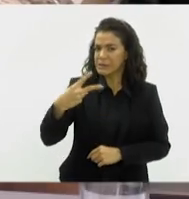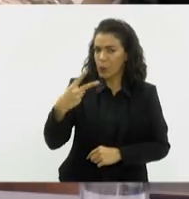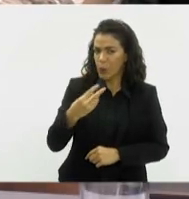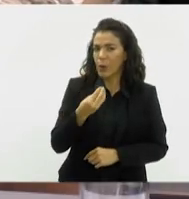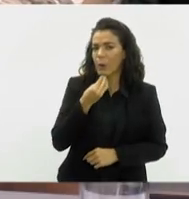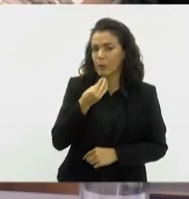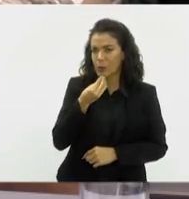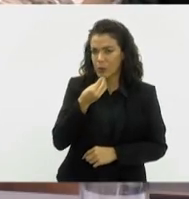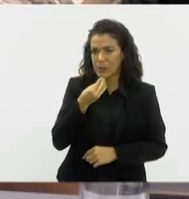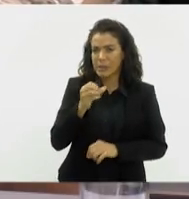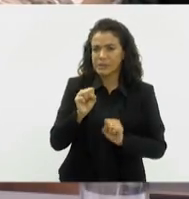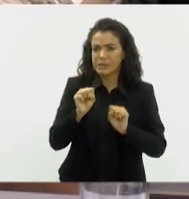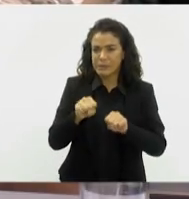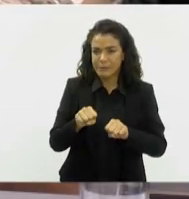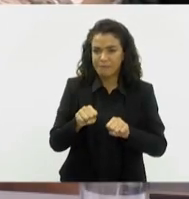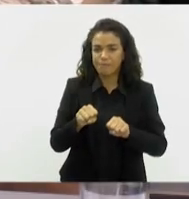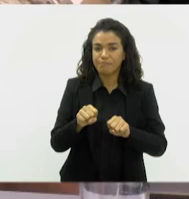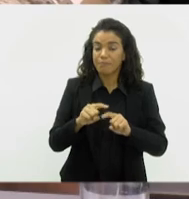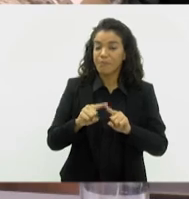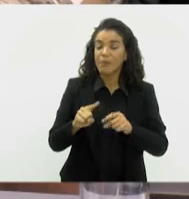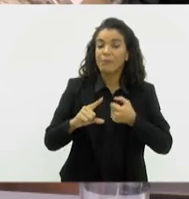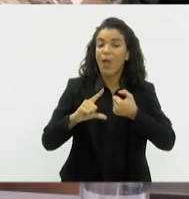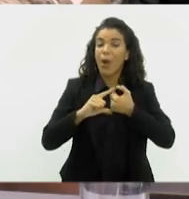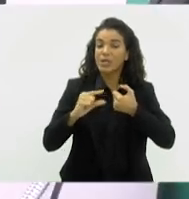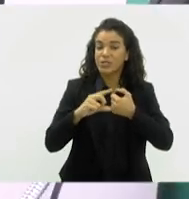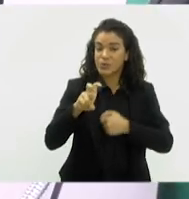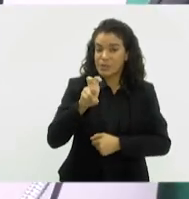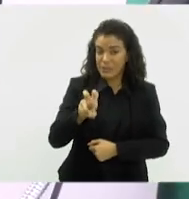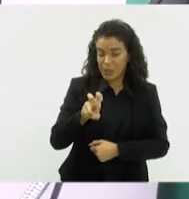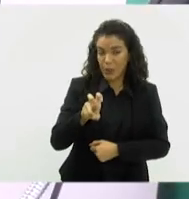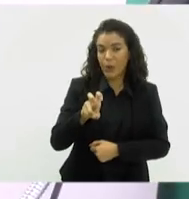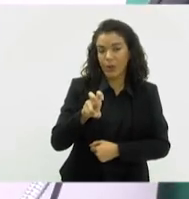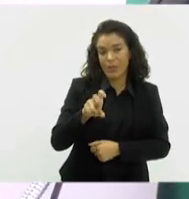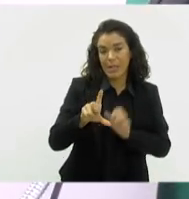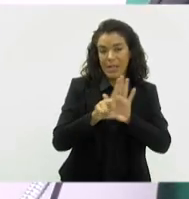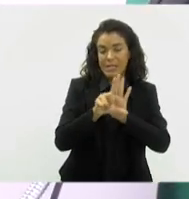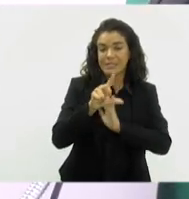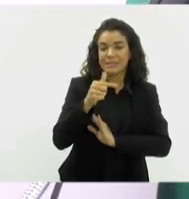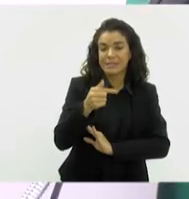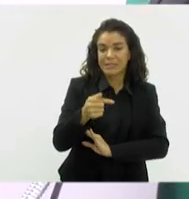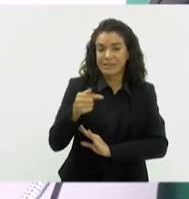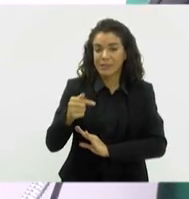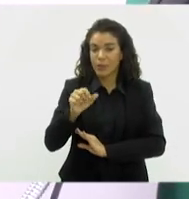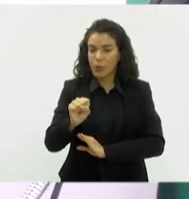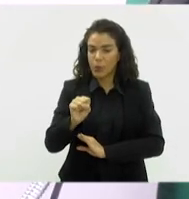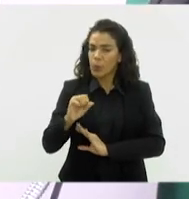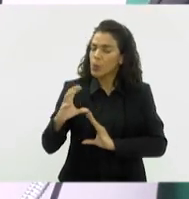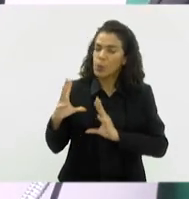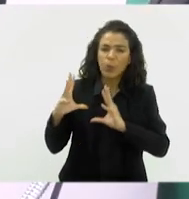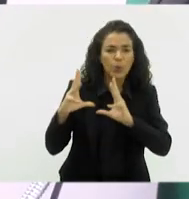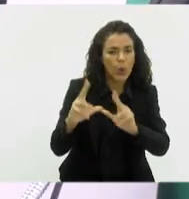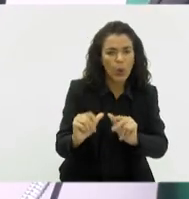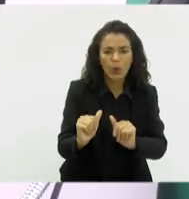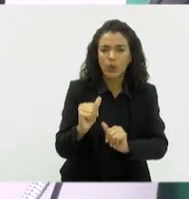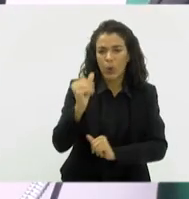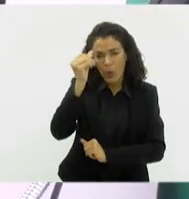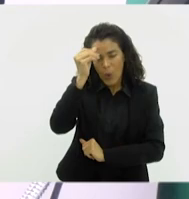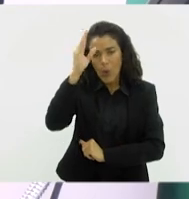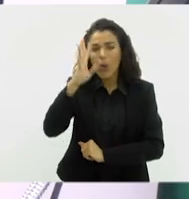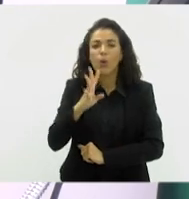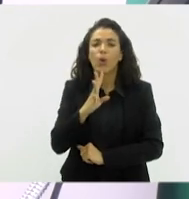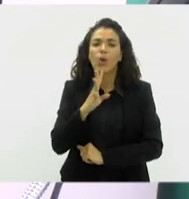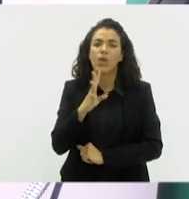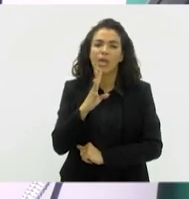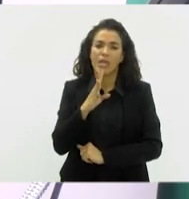Mas, como diz o artigo 5º da Lei 5778, todos devem ter notório conhecimento e